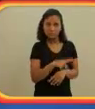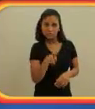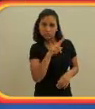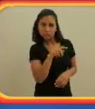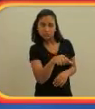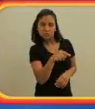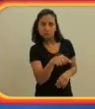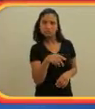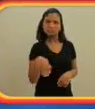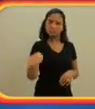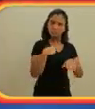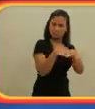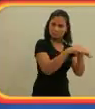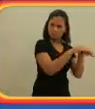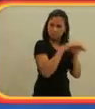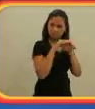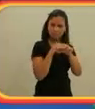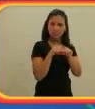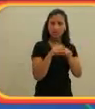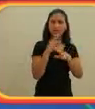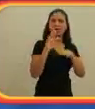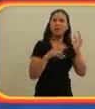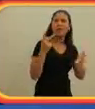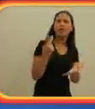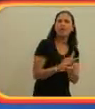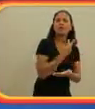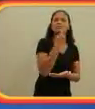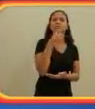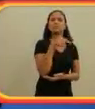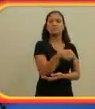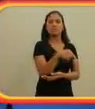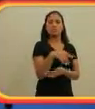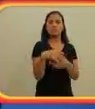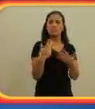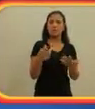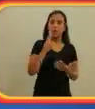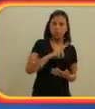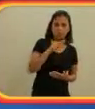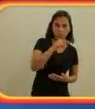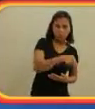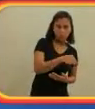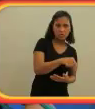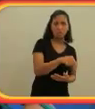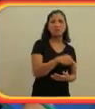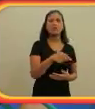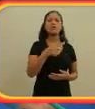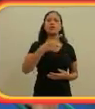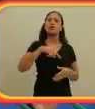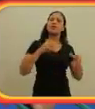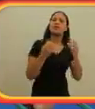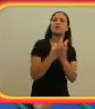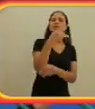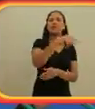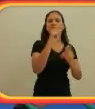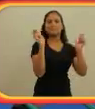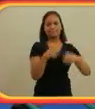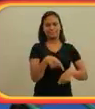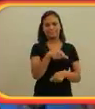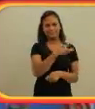causa os movimentos compensatórios. E com o tempo, utilizando esse padrão de movimento